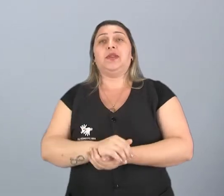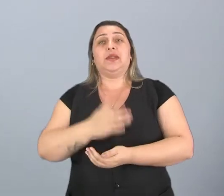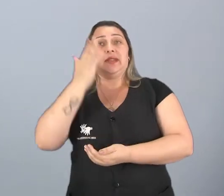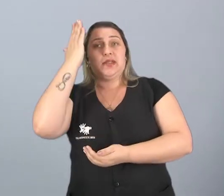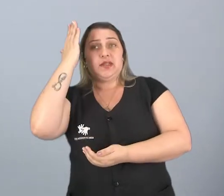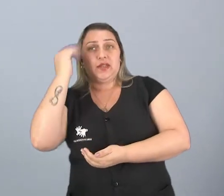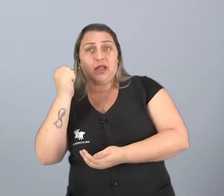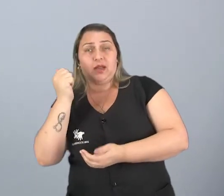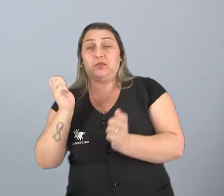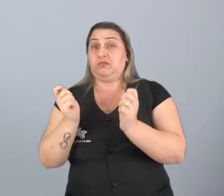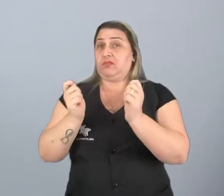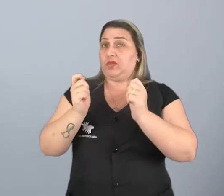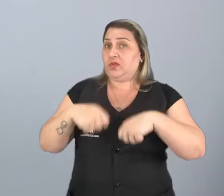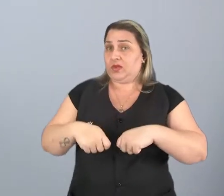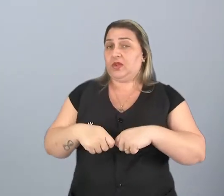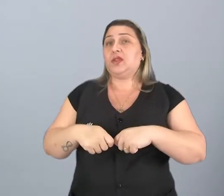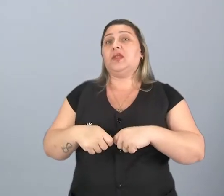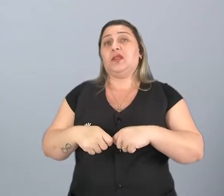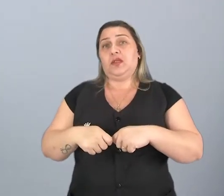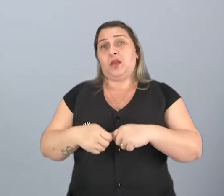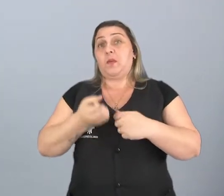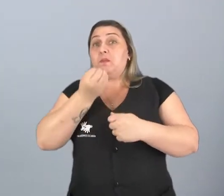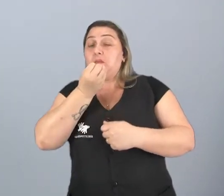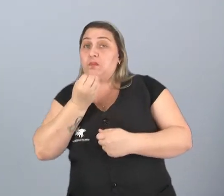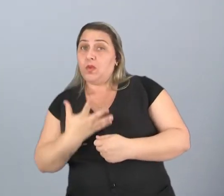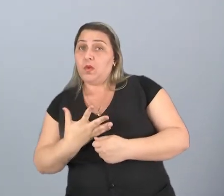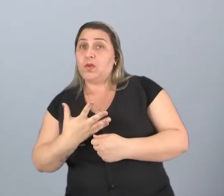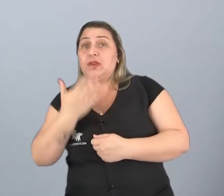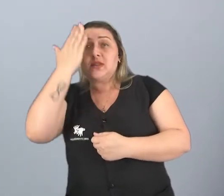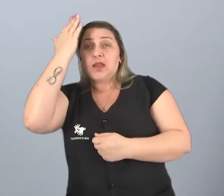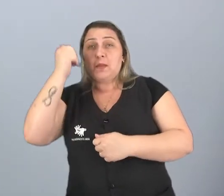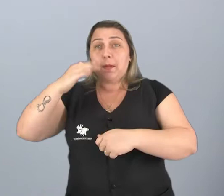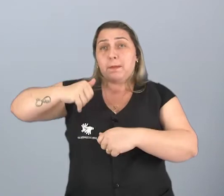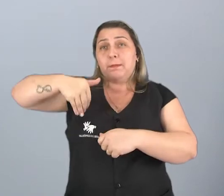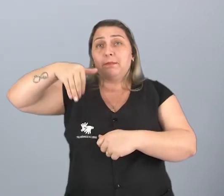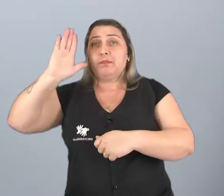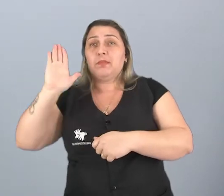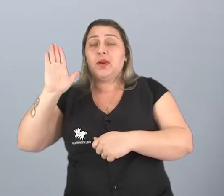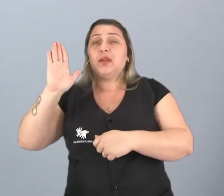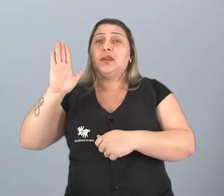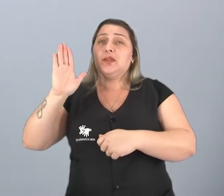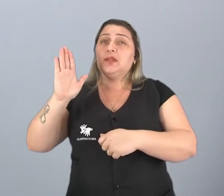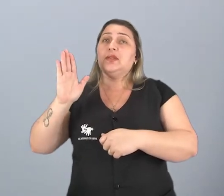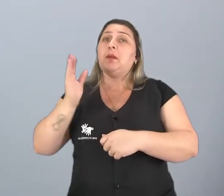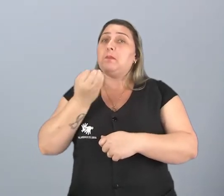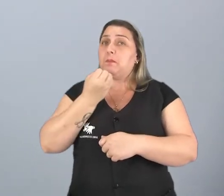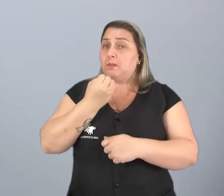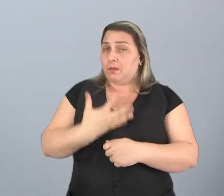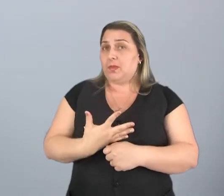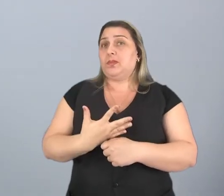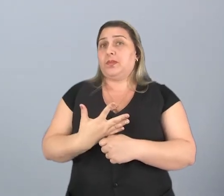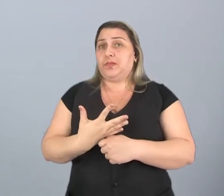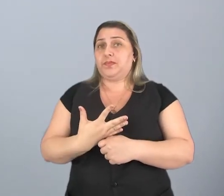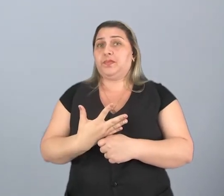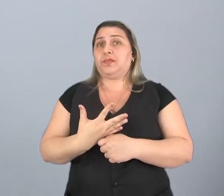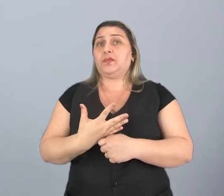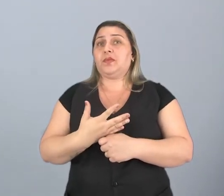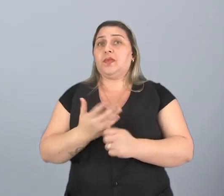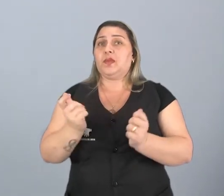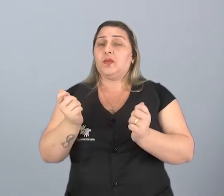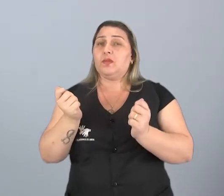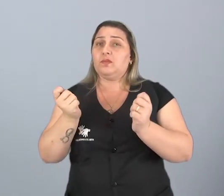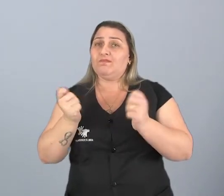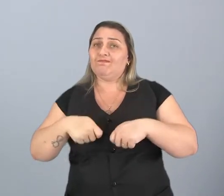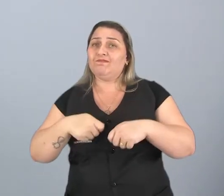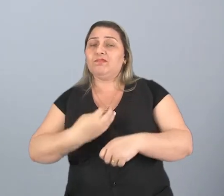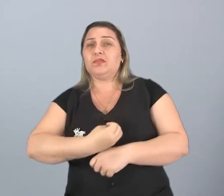que não são condições até a gente descobrir mais que sejam ideais para a manutenção da vida,